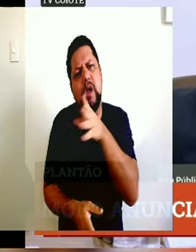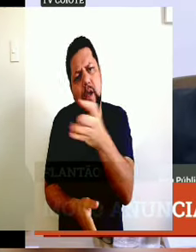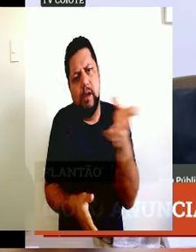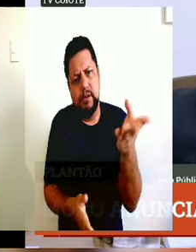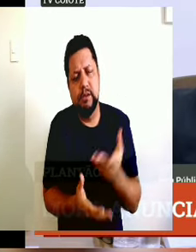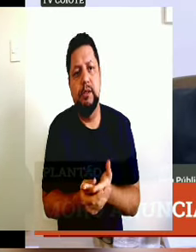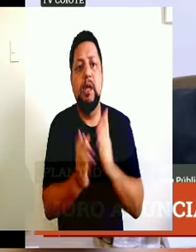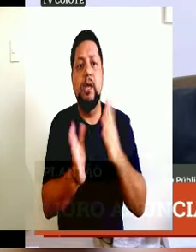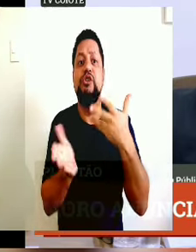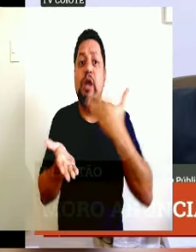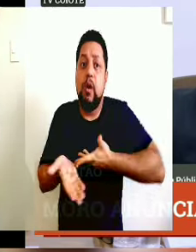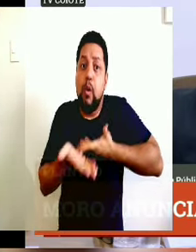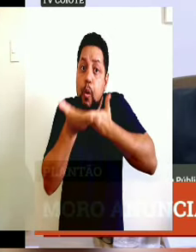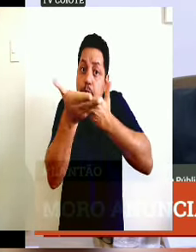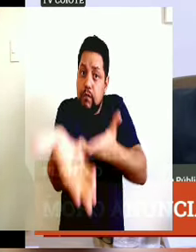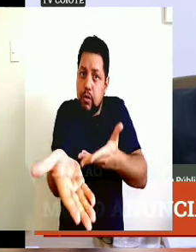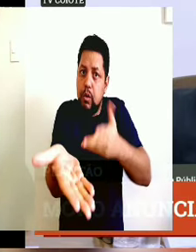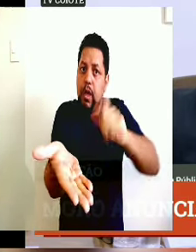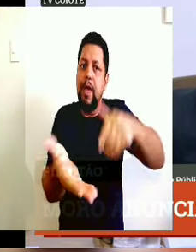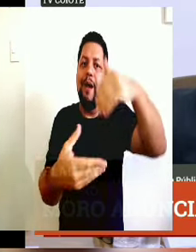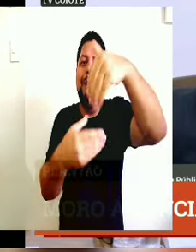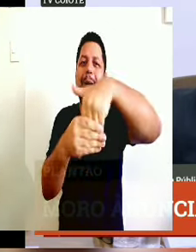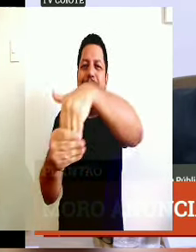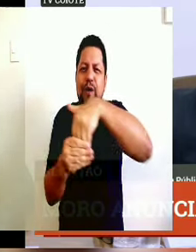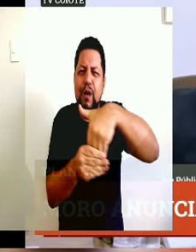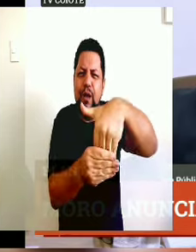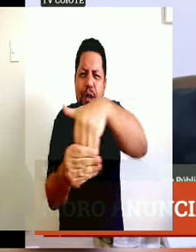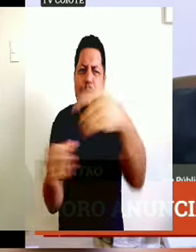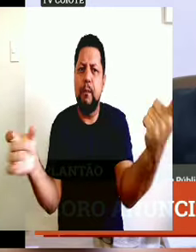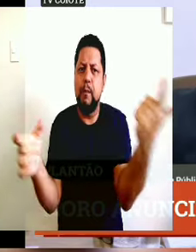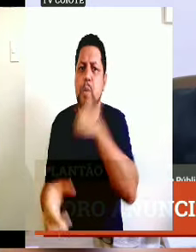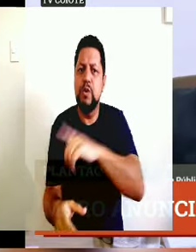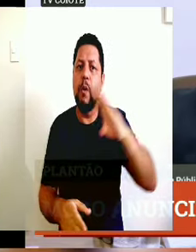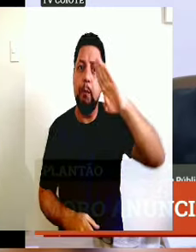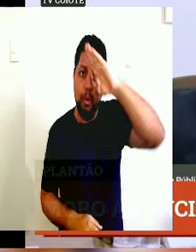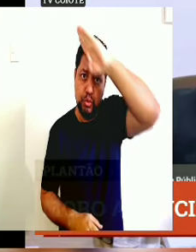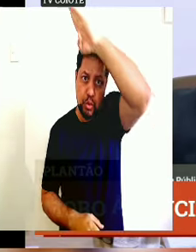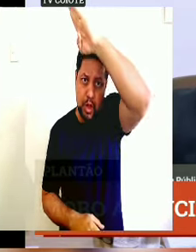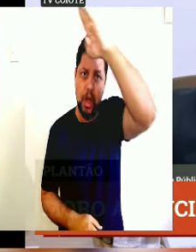convite do então eleito presidente da República, Jair Bolsonaro,